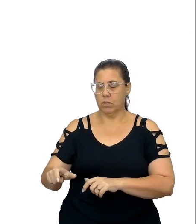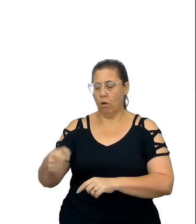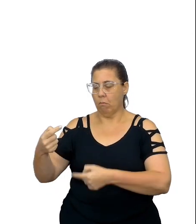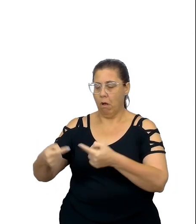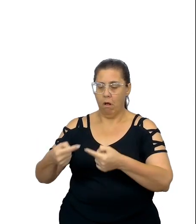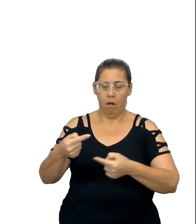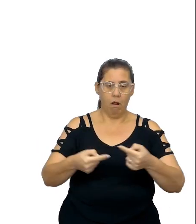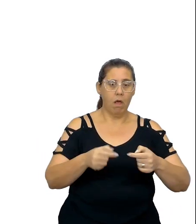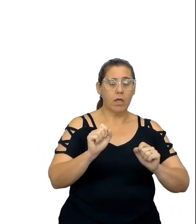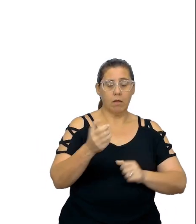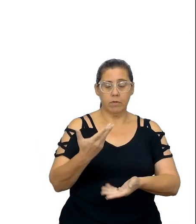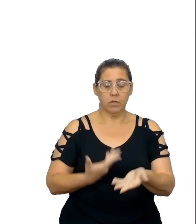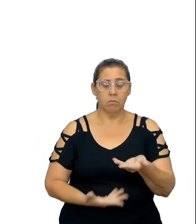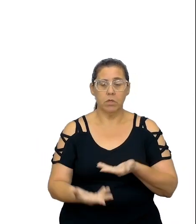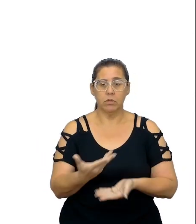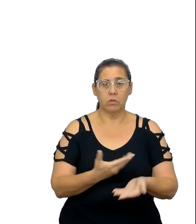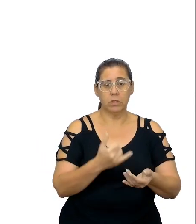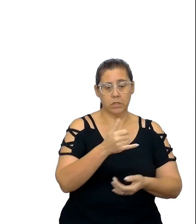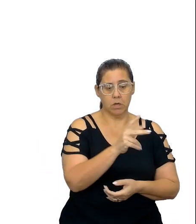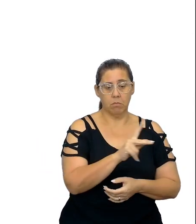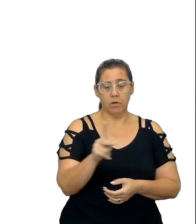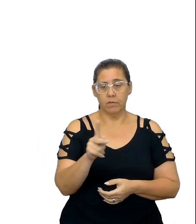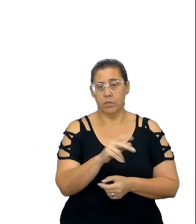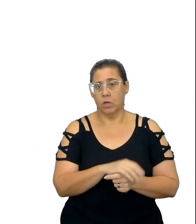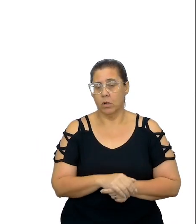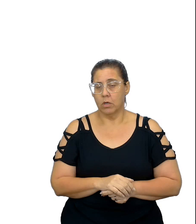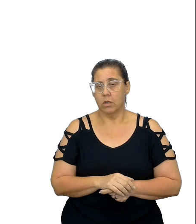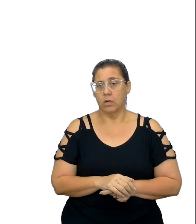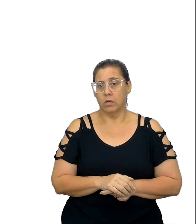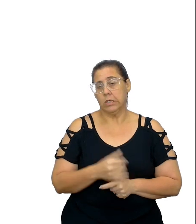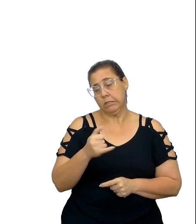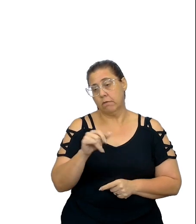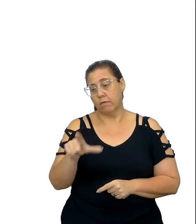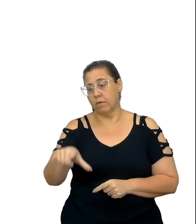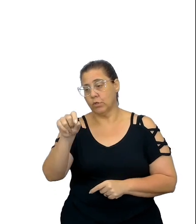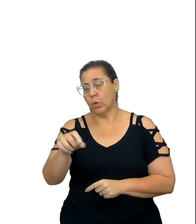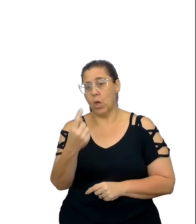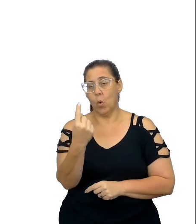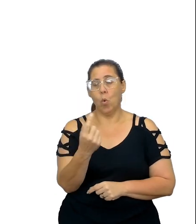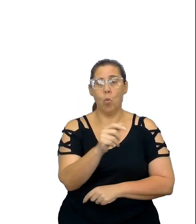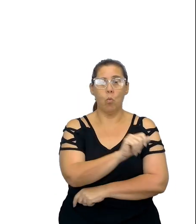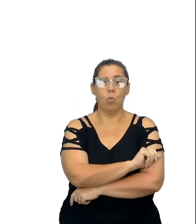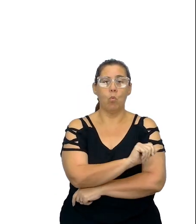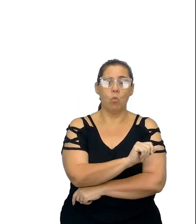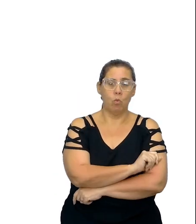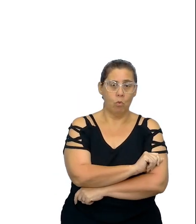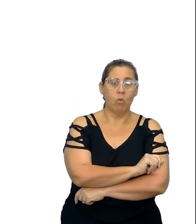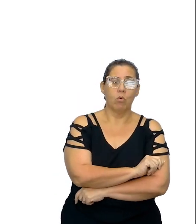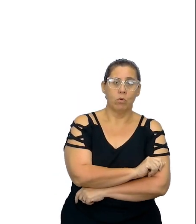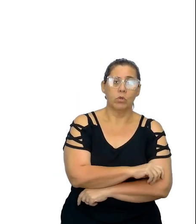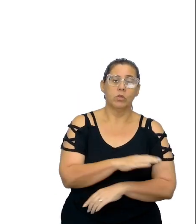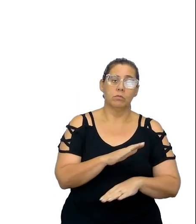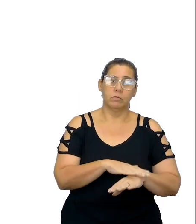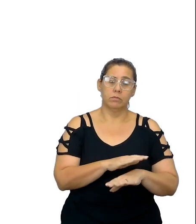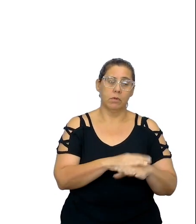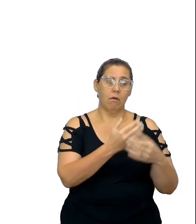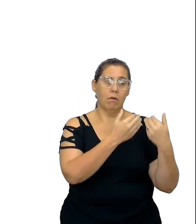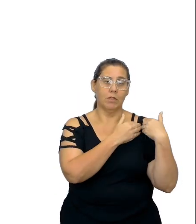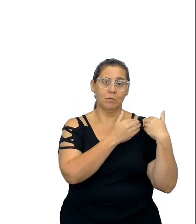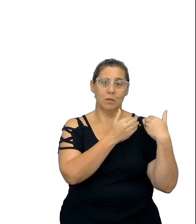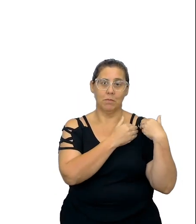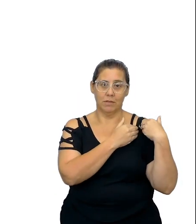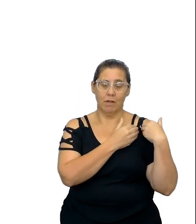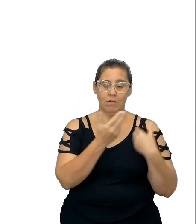quem será o mediador, se é o professor, ou se ele vai eleger algum estudante para que faça esse papel de